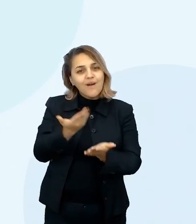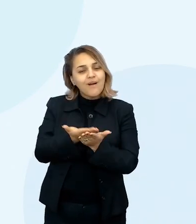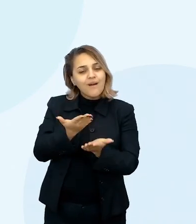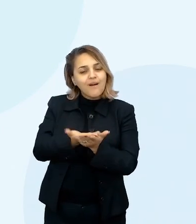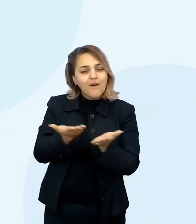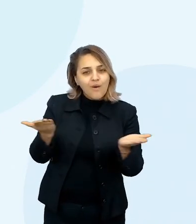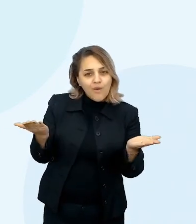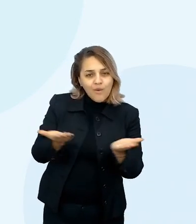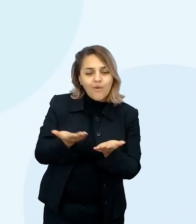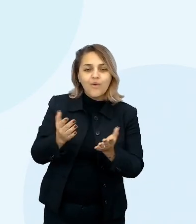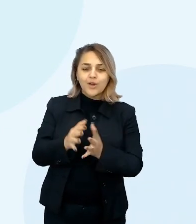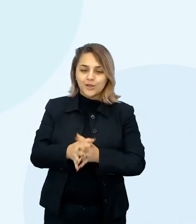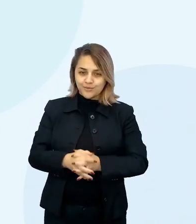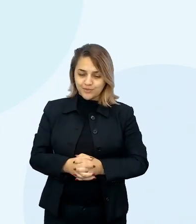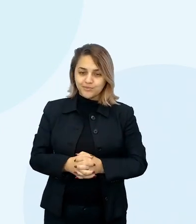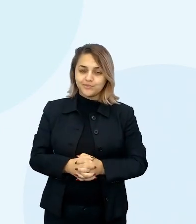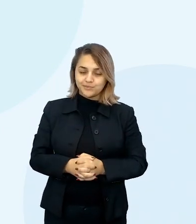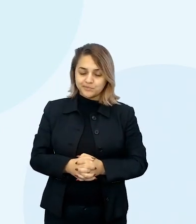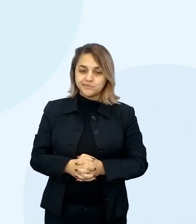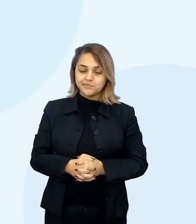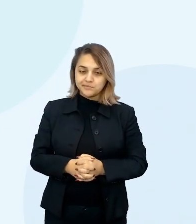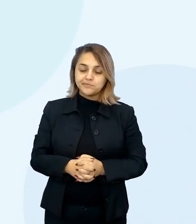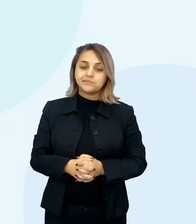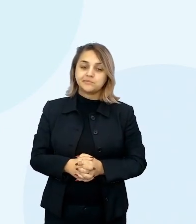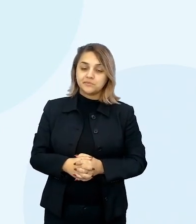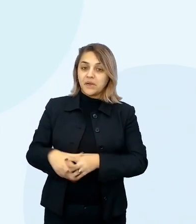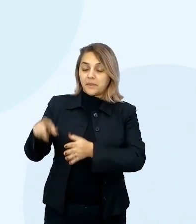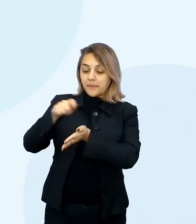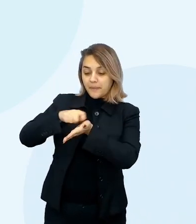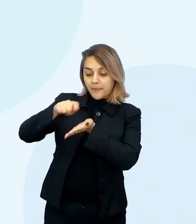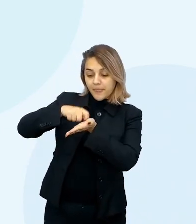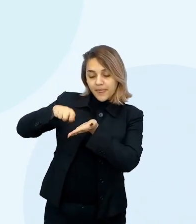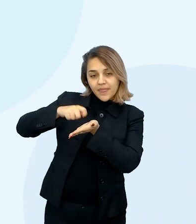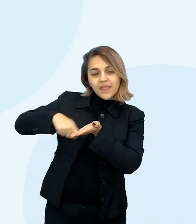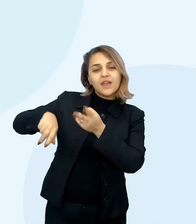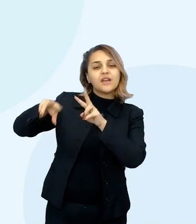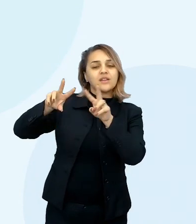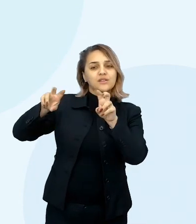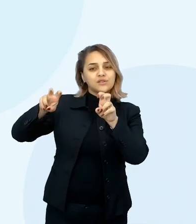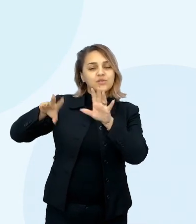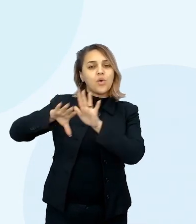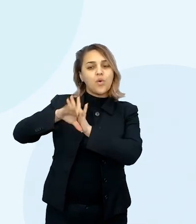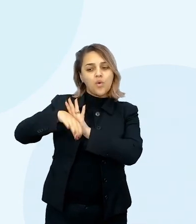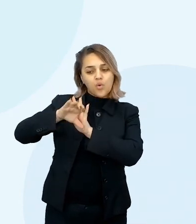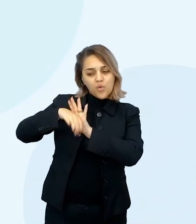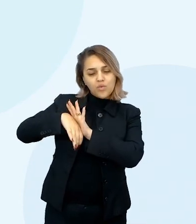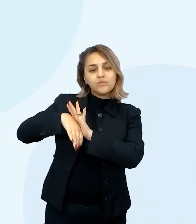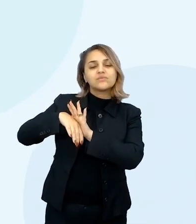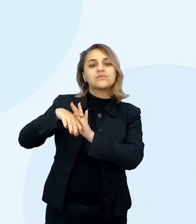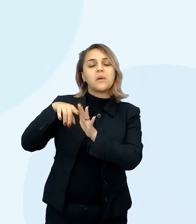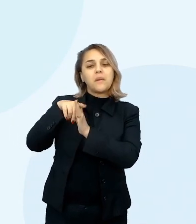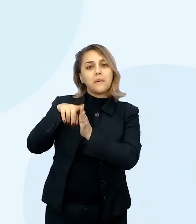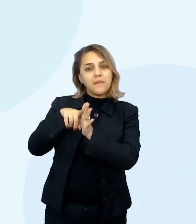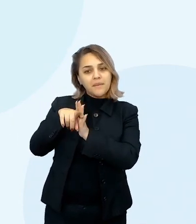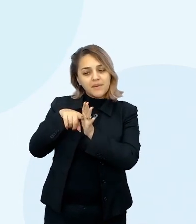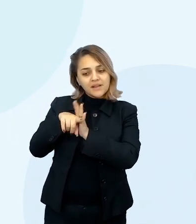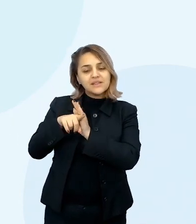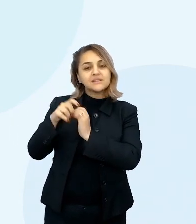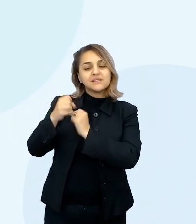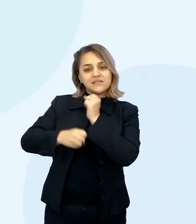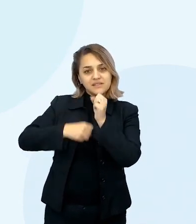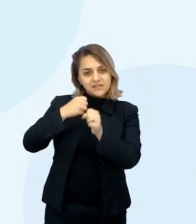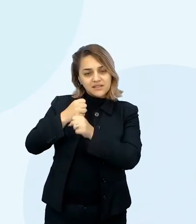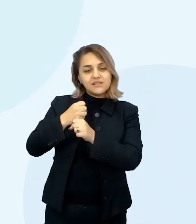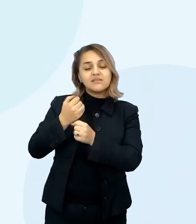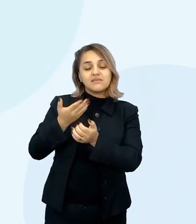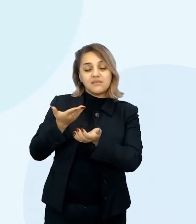hoje. Retome aí suas anotações a respeito dos conceitos trabalhados nessa aula,